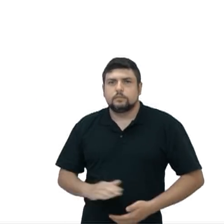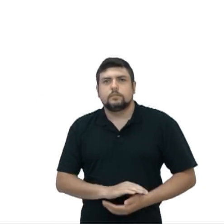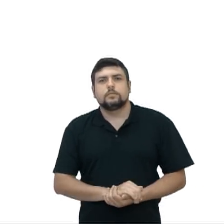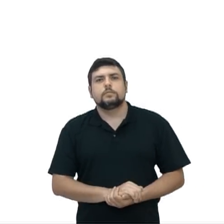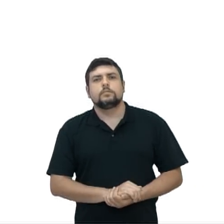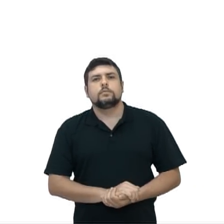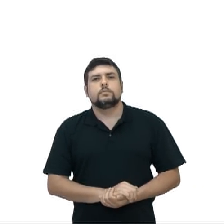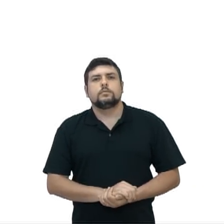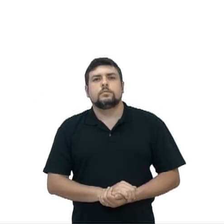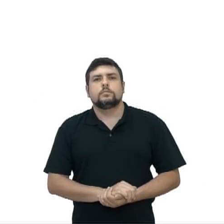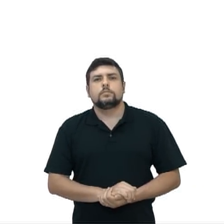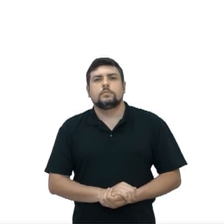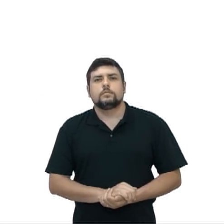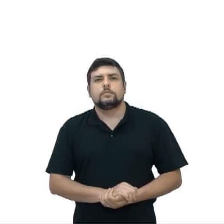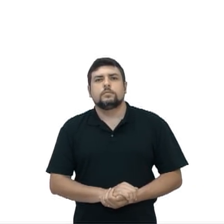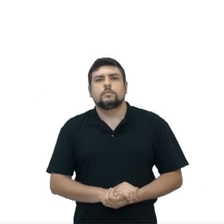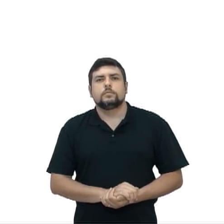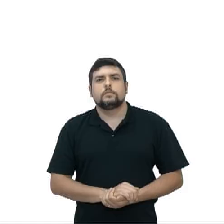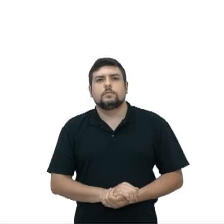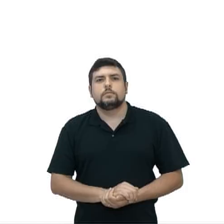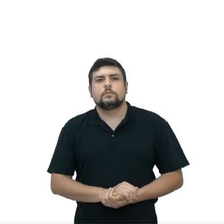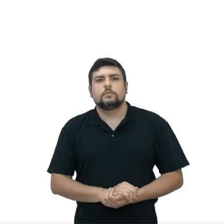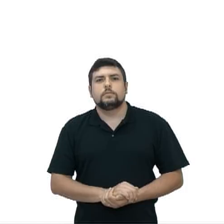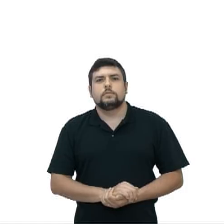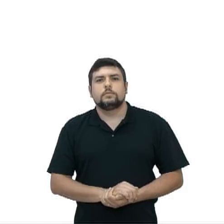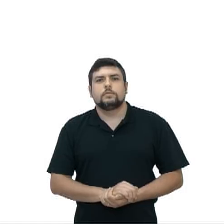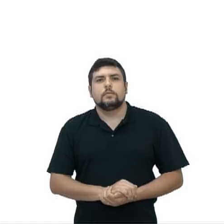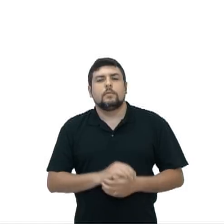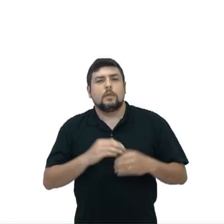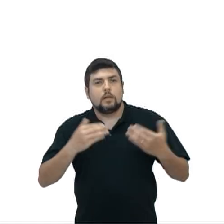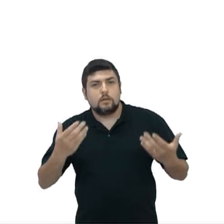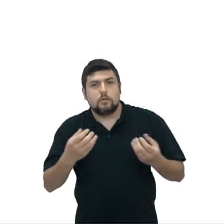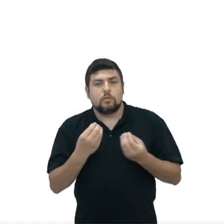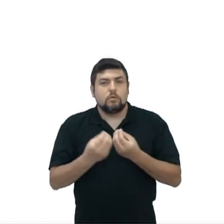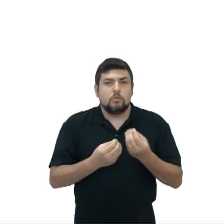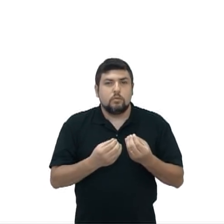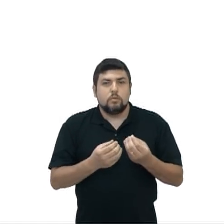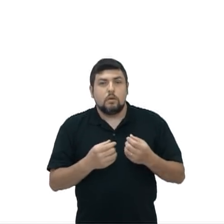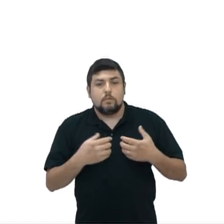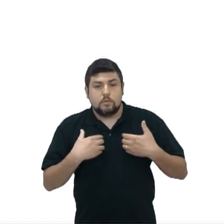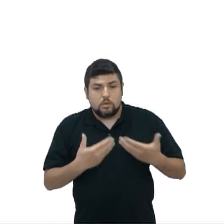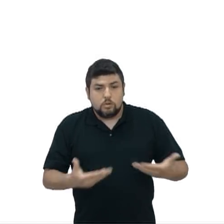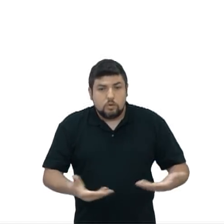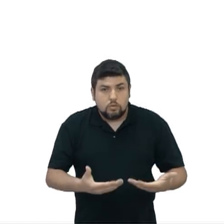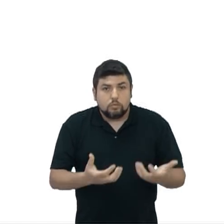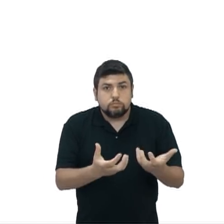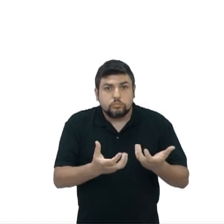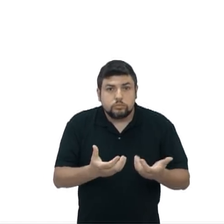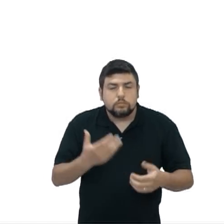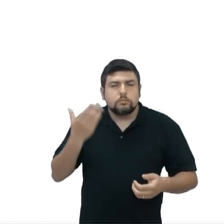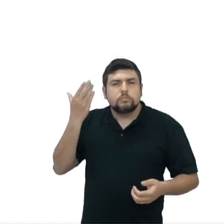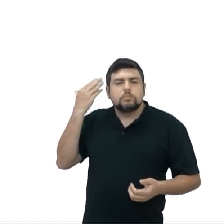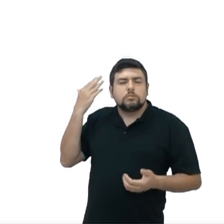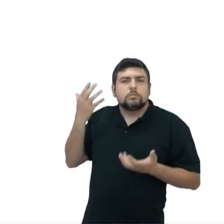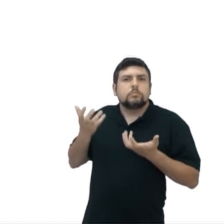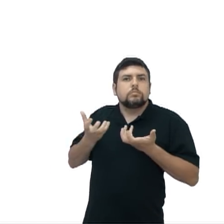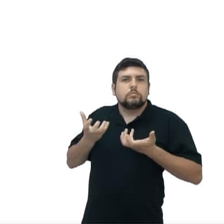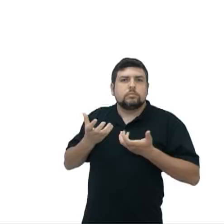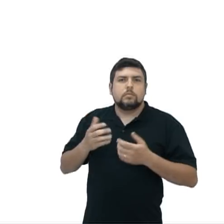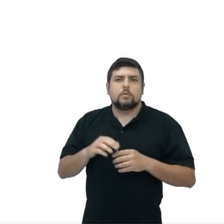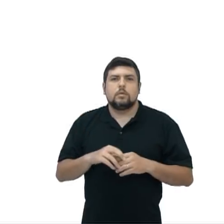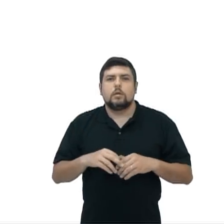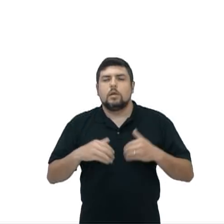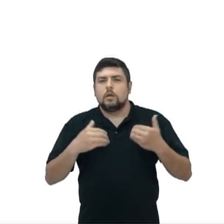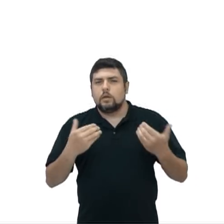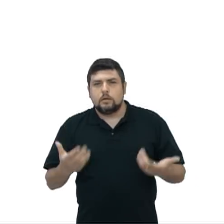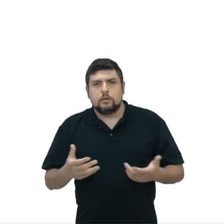amei. Trabalho, trabalhei. Quero, quis, certo? Todos os verbos no passado. Para todas as pessoas